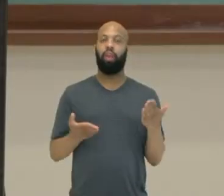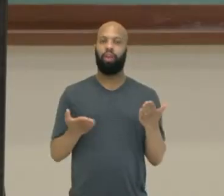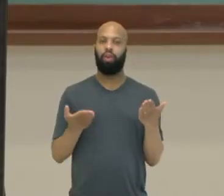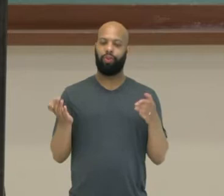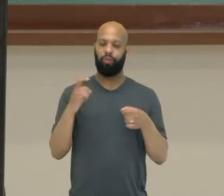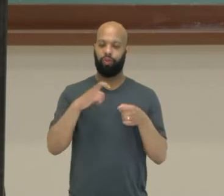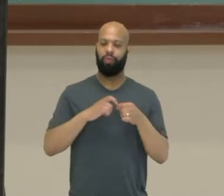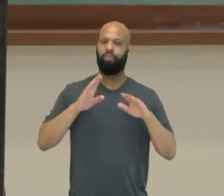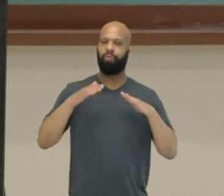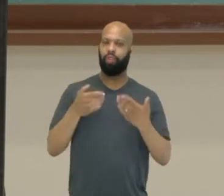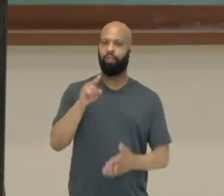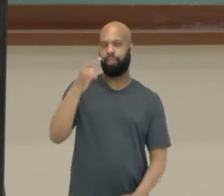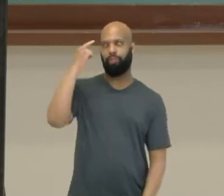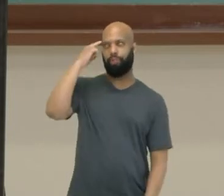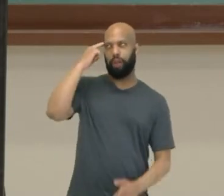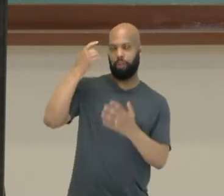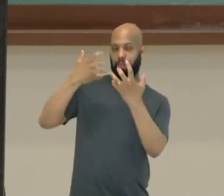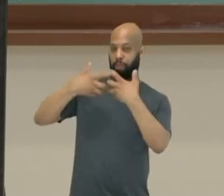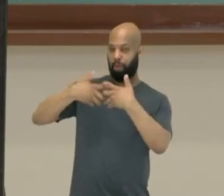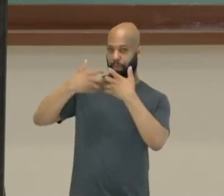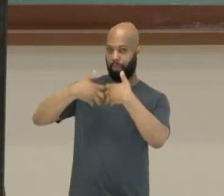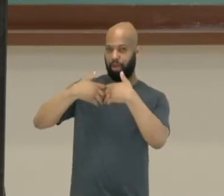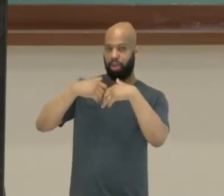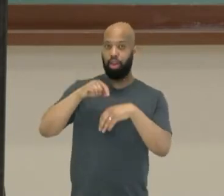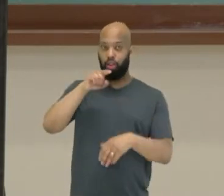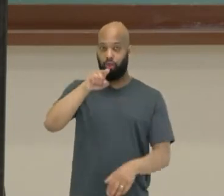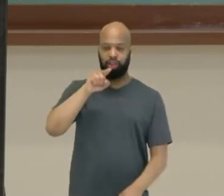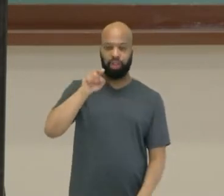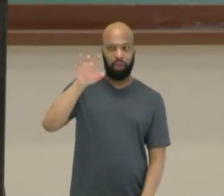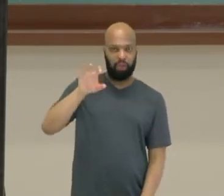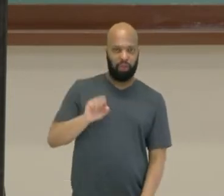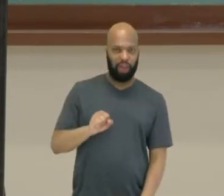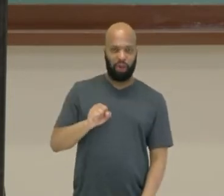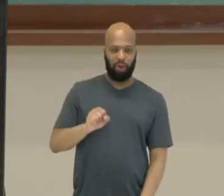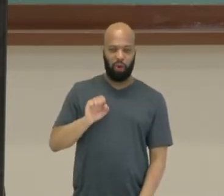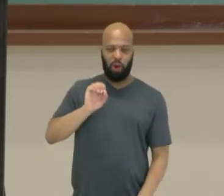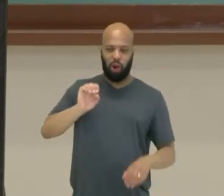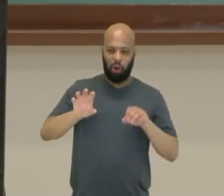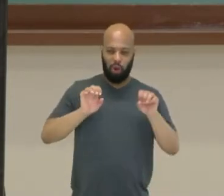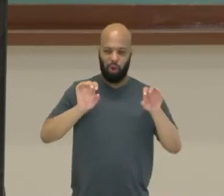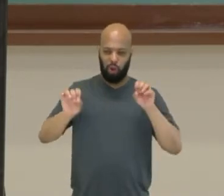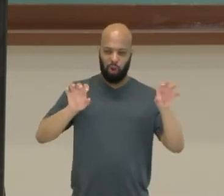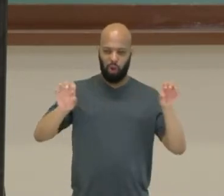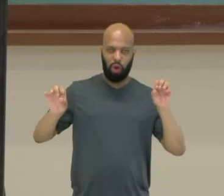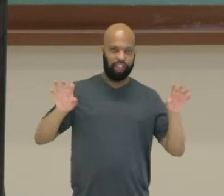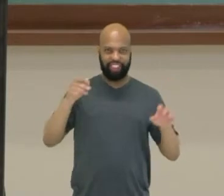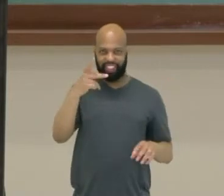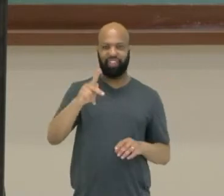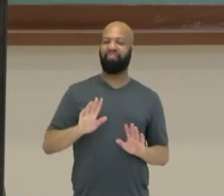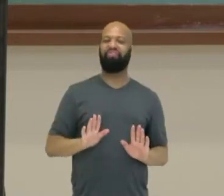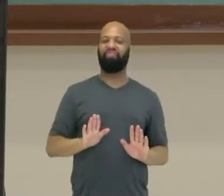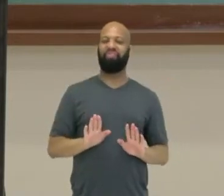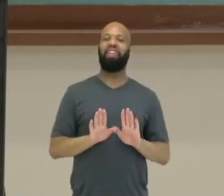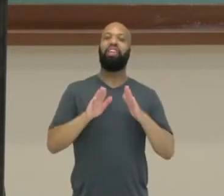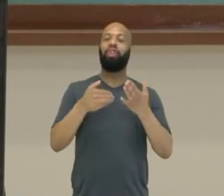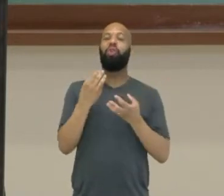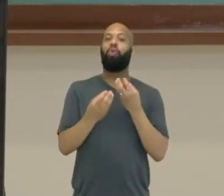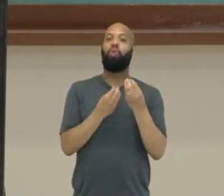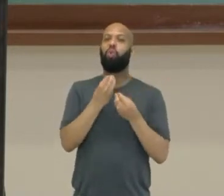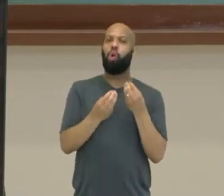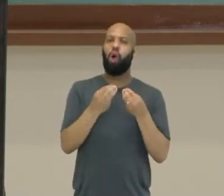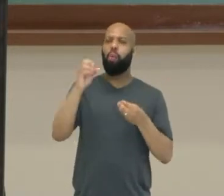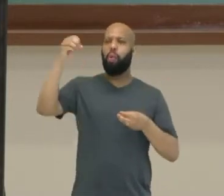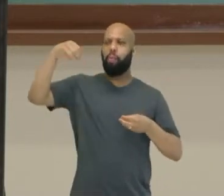Retornamos. E aí, pensou bastante? Você foi pegar as luzinhas lá no armário? Não, né? Como será que essas luzinhas,